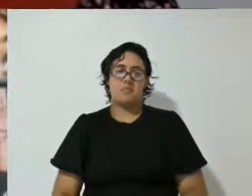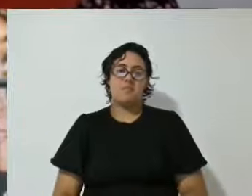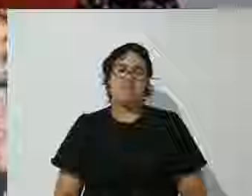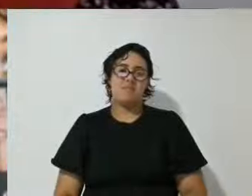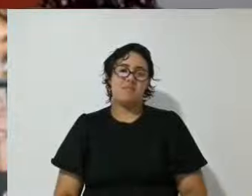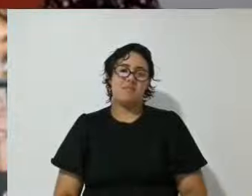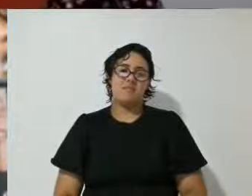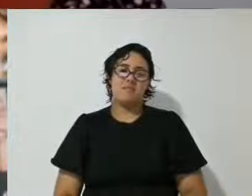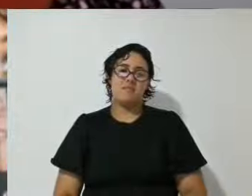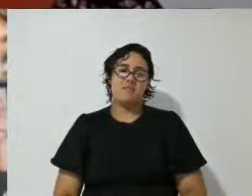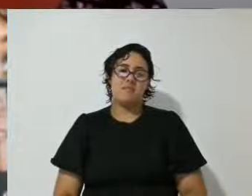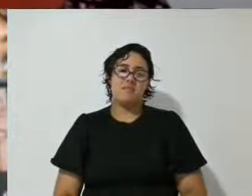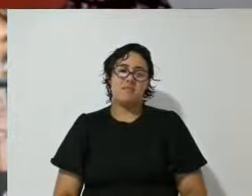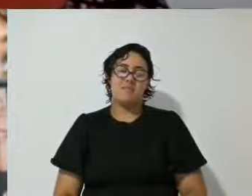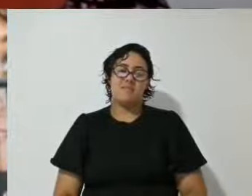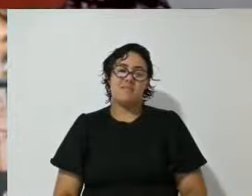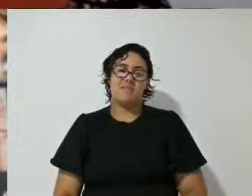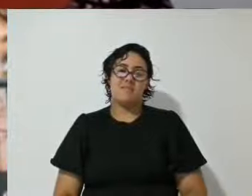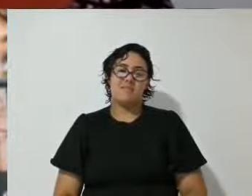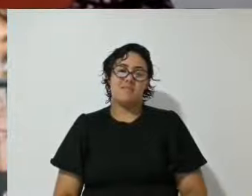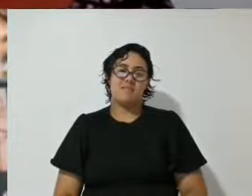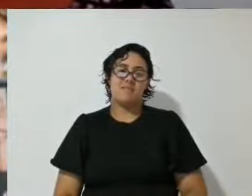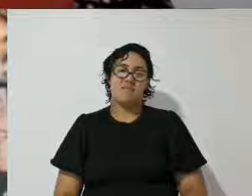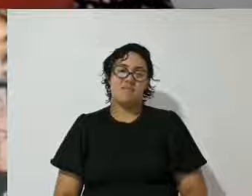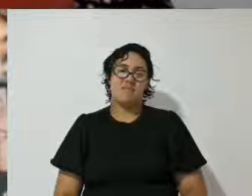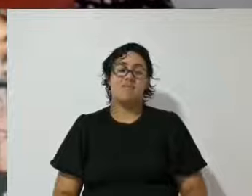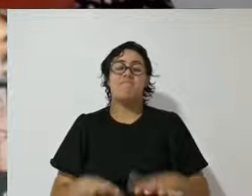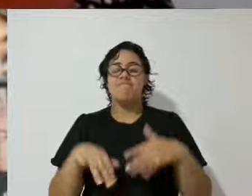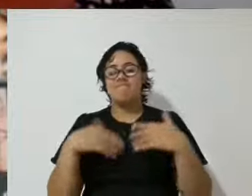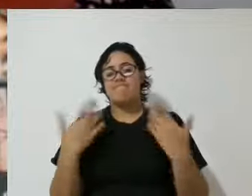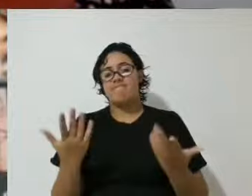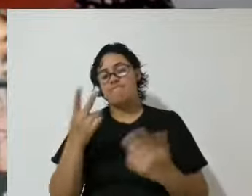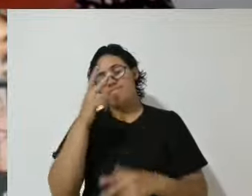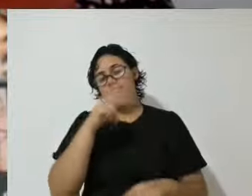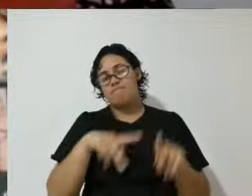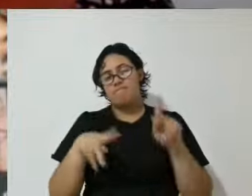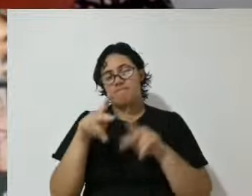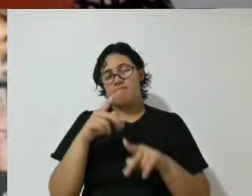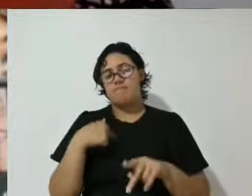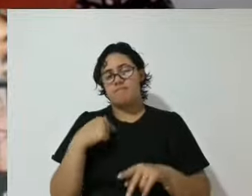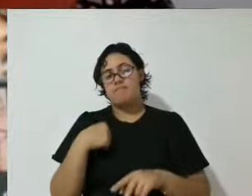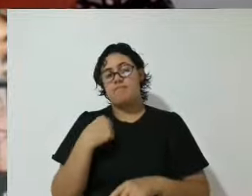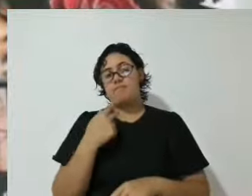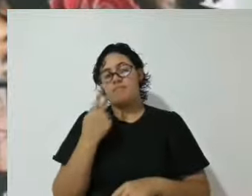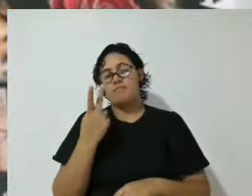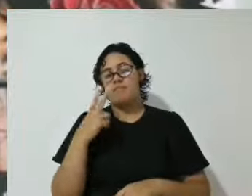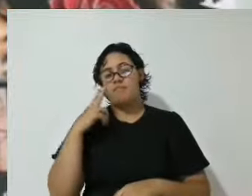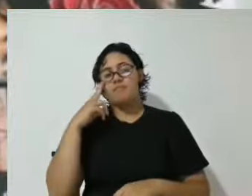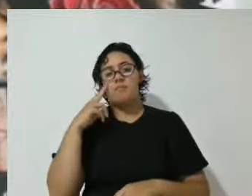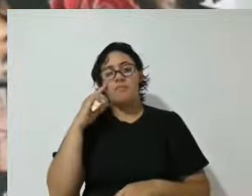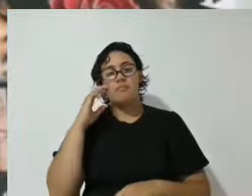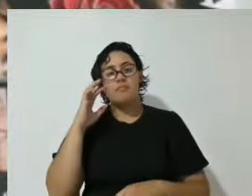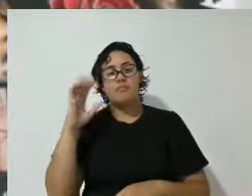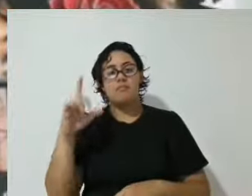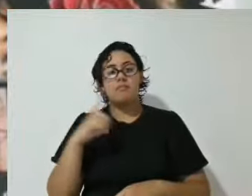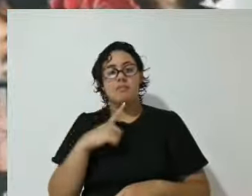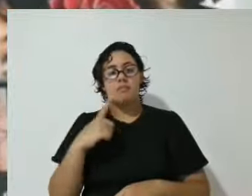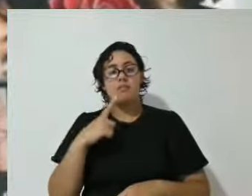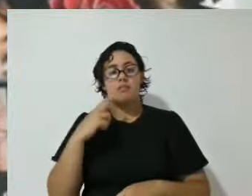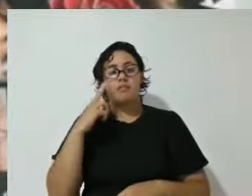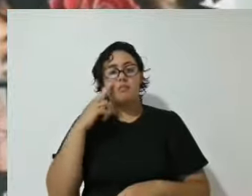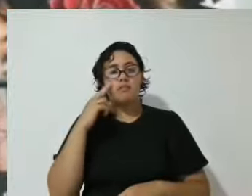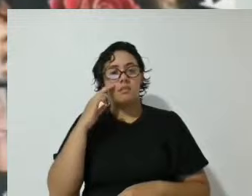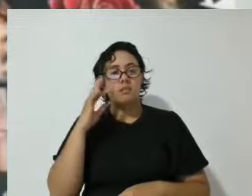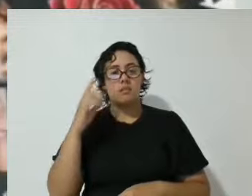eles. Bom, gente, eu vou falar de sonho. Eu tenho um sonho de um